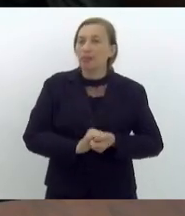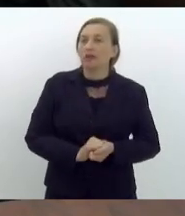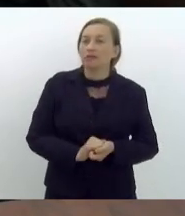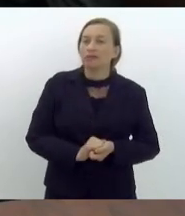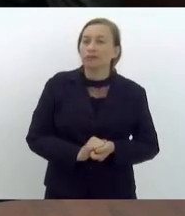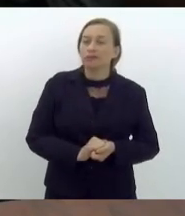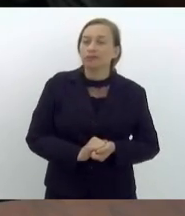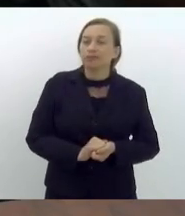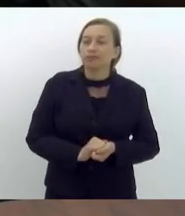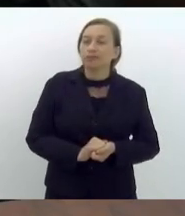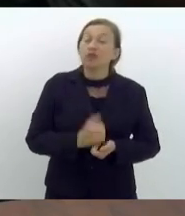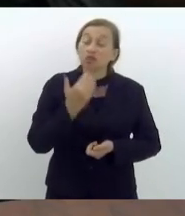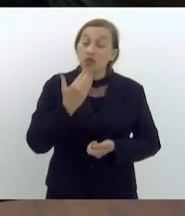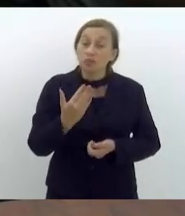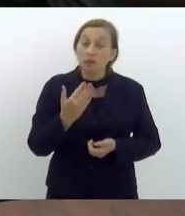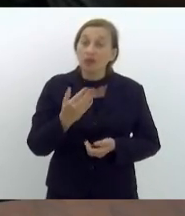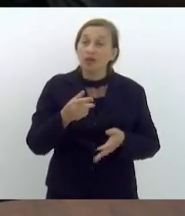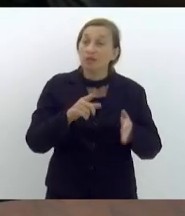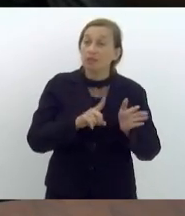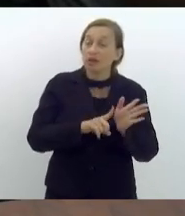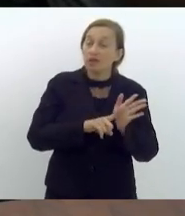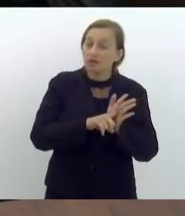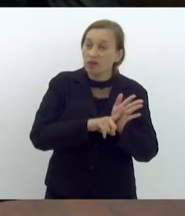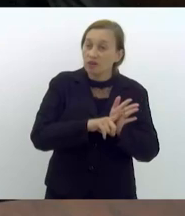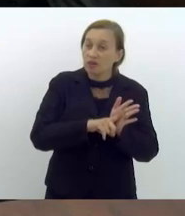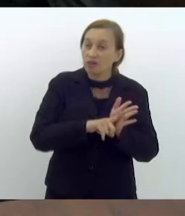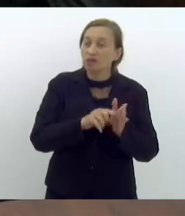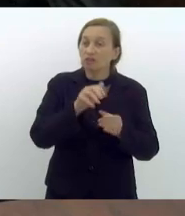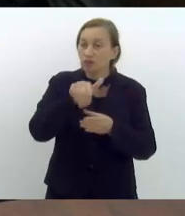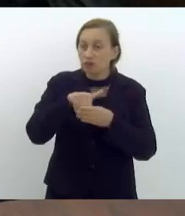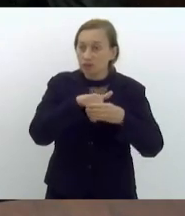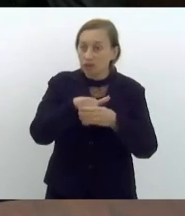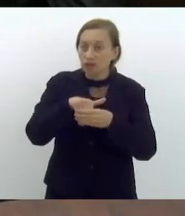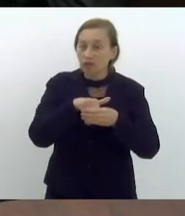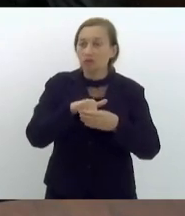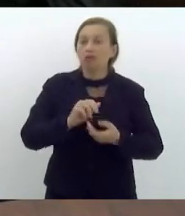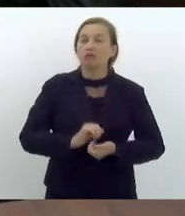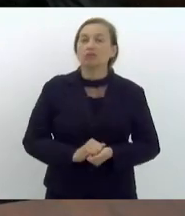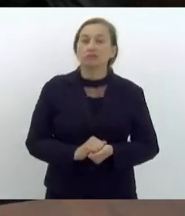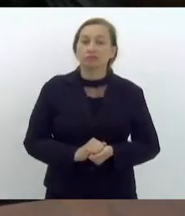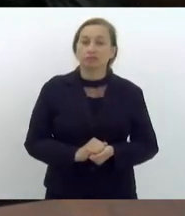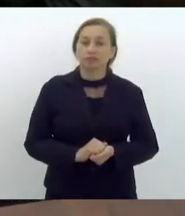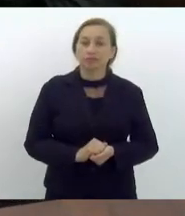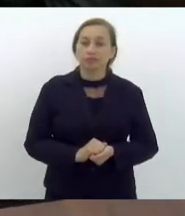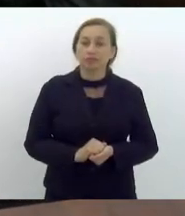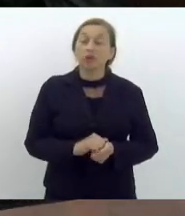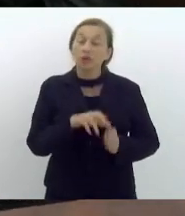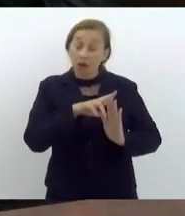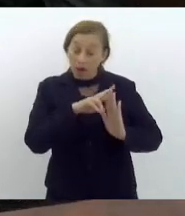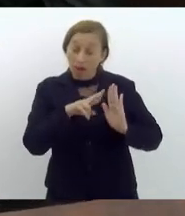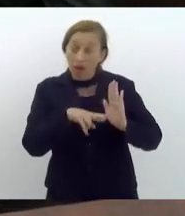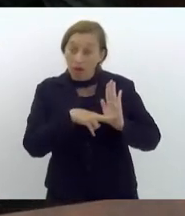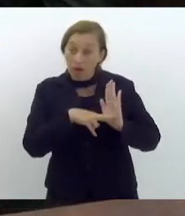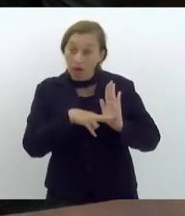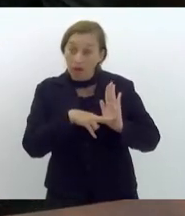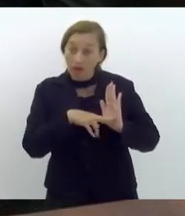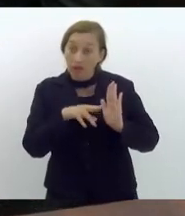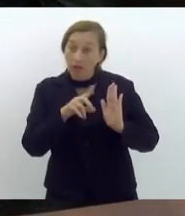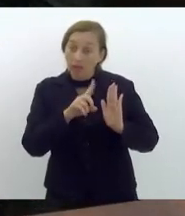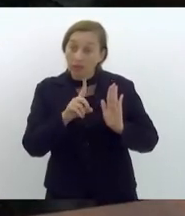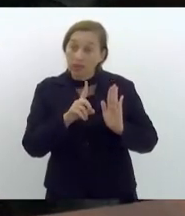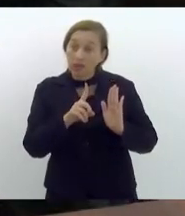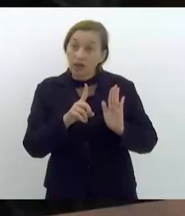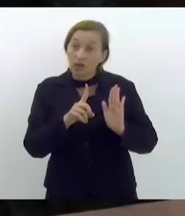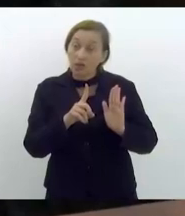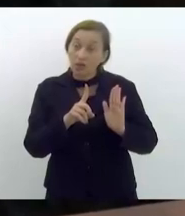e a gente pede verificação de votação o Regimento não define